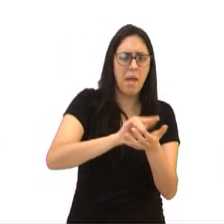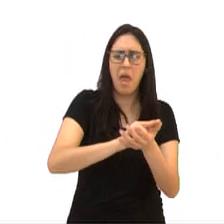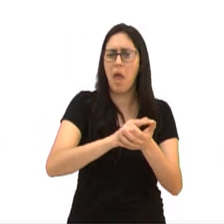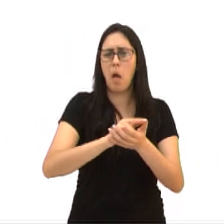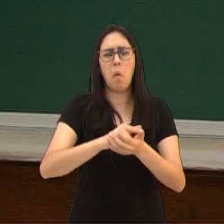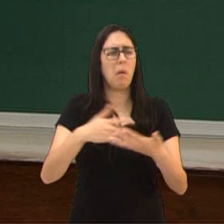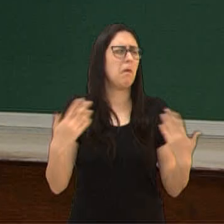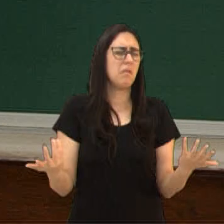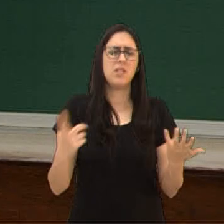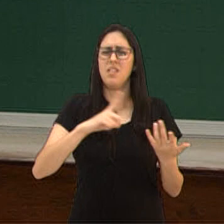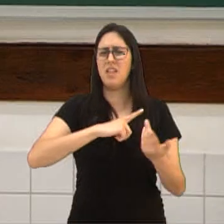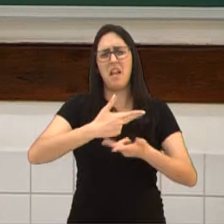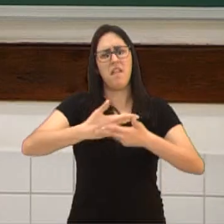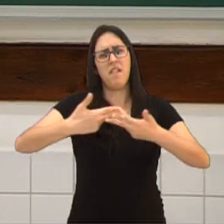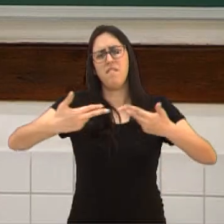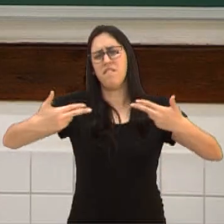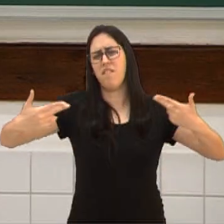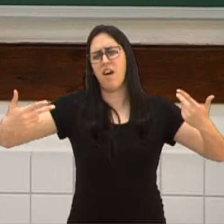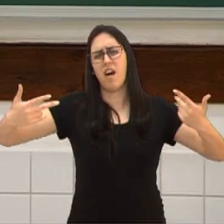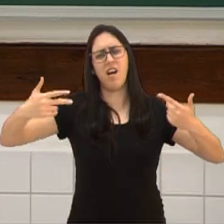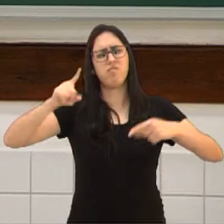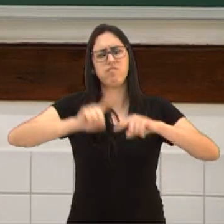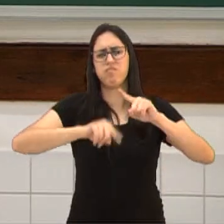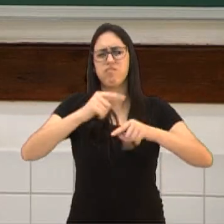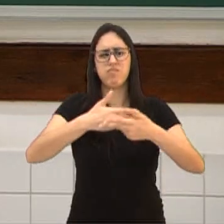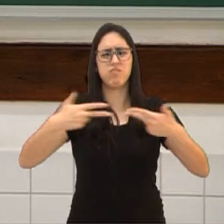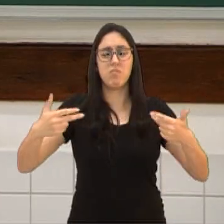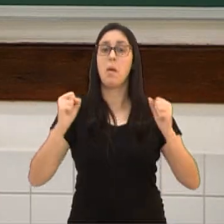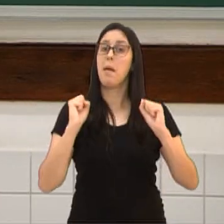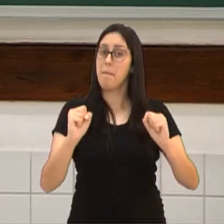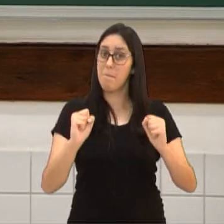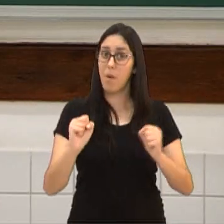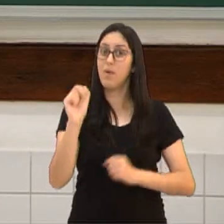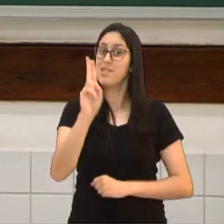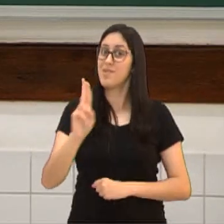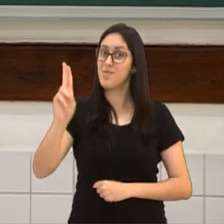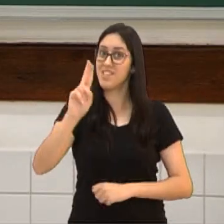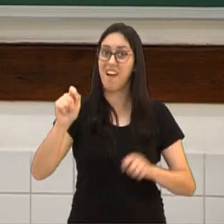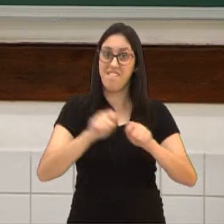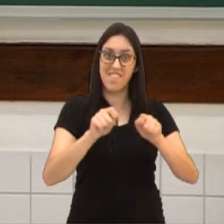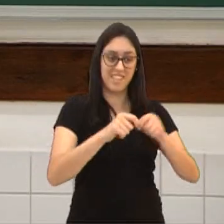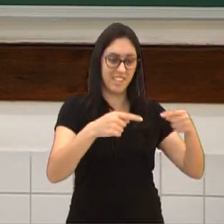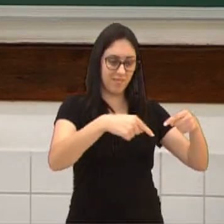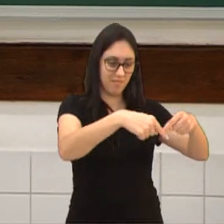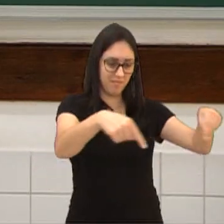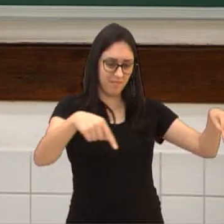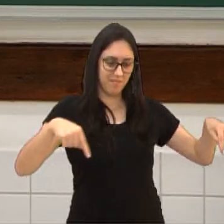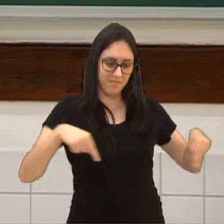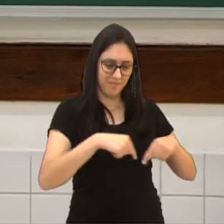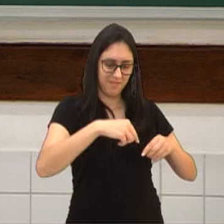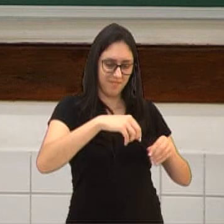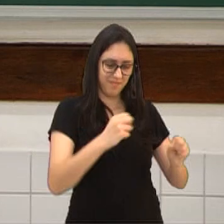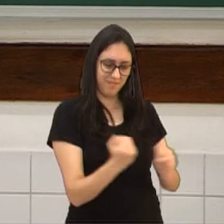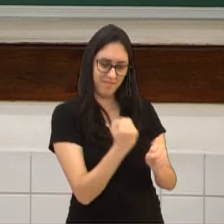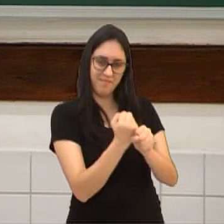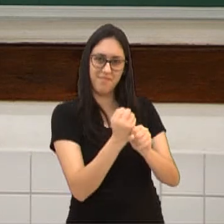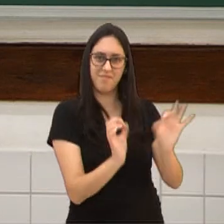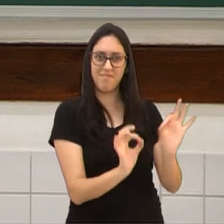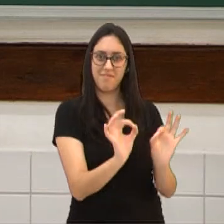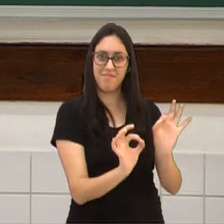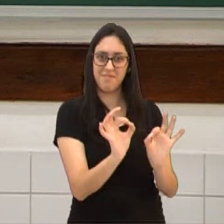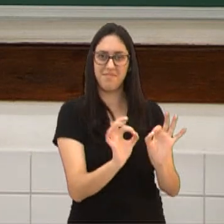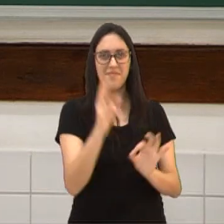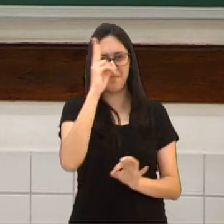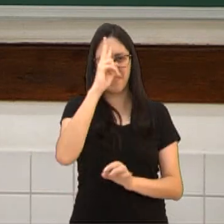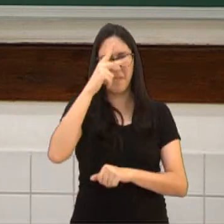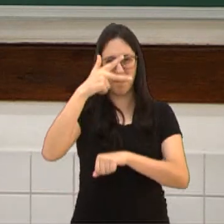vocês têm diversas formas de materiais que você pode utilizar, né, para se construir uma maquete, como o professor Eloy pediu para vocês fazer